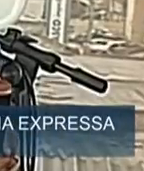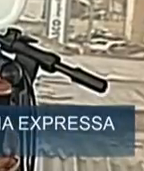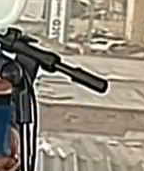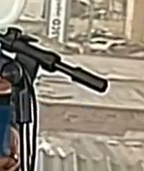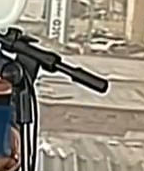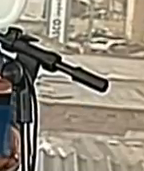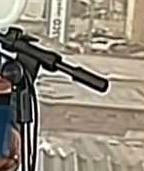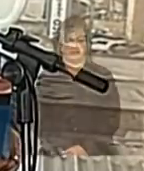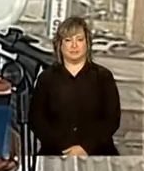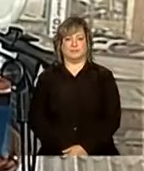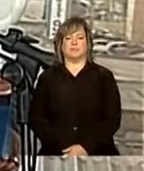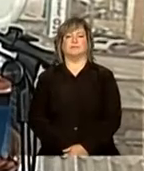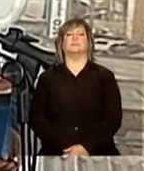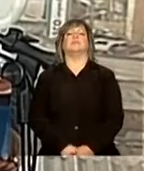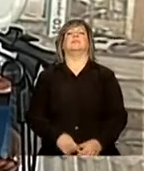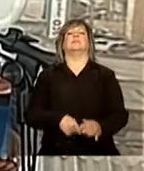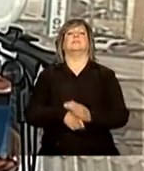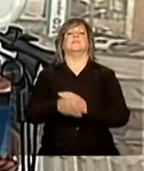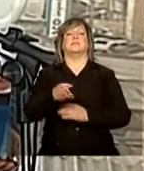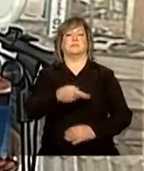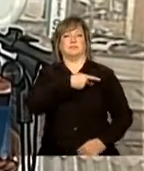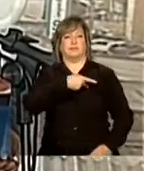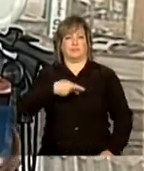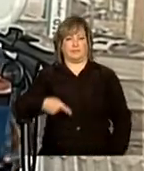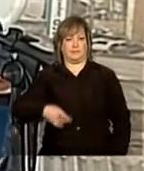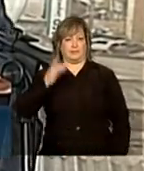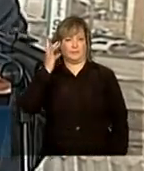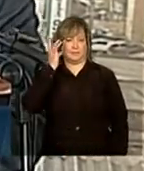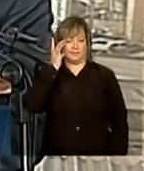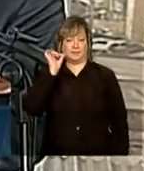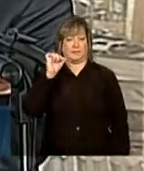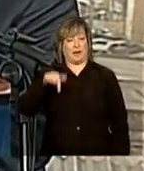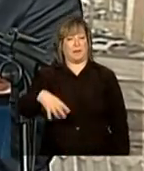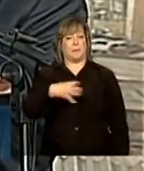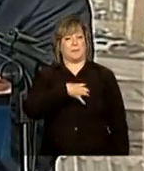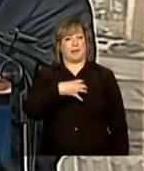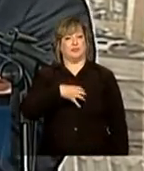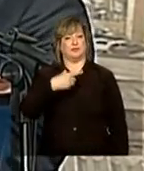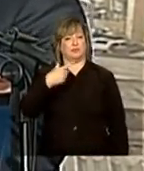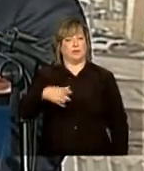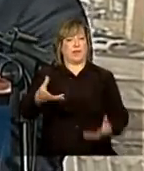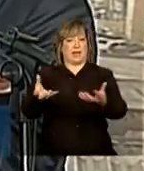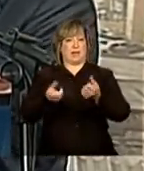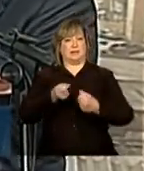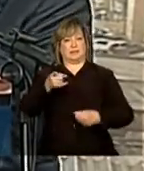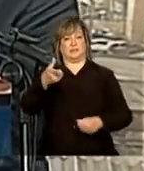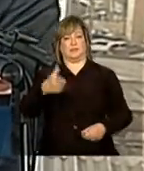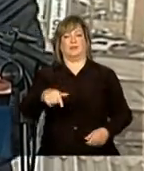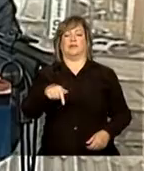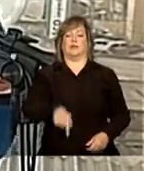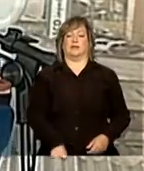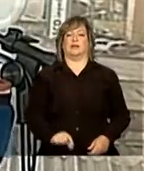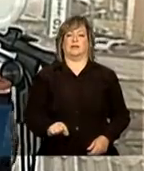Senhora Presidenta, a Bahia mais uma vez lhe recebe de braços abertos,